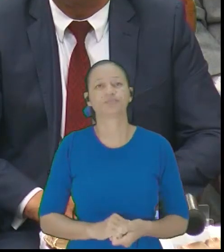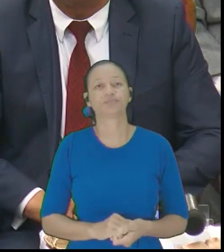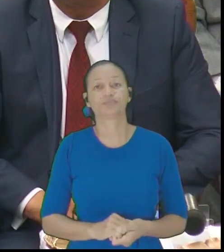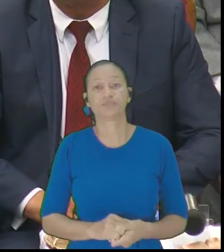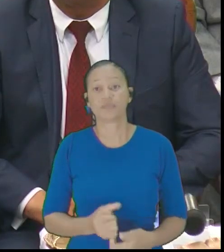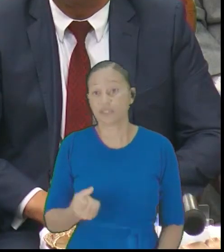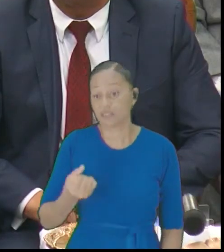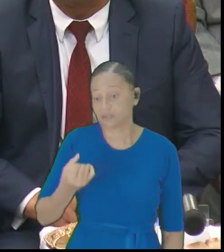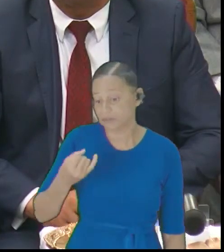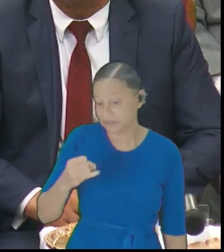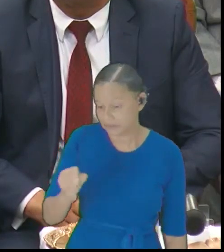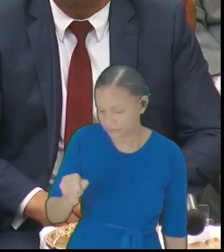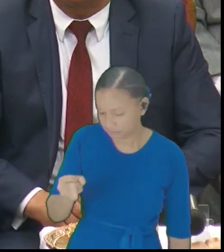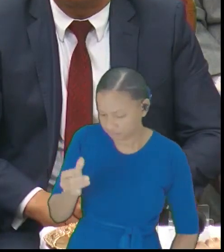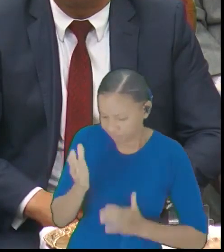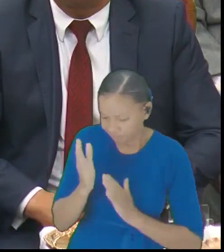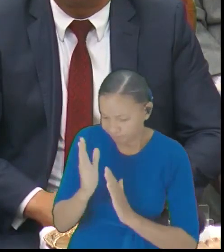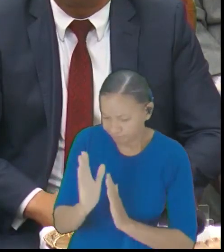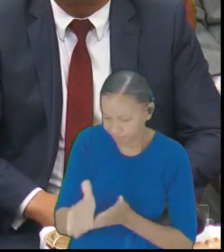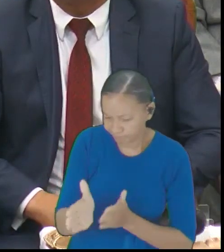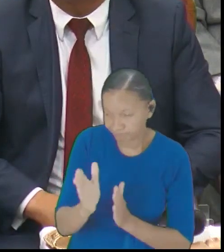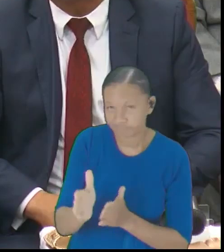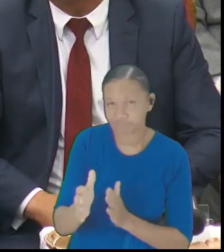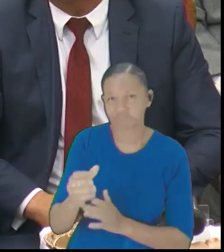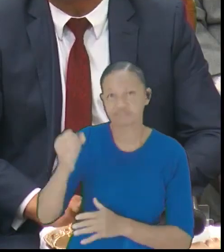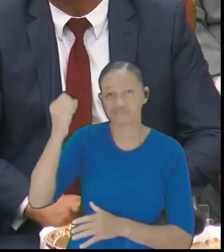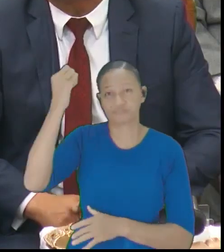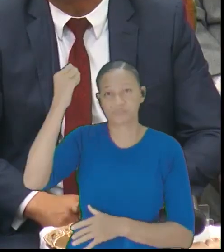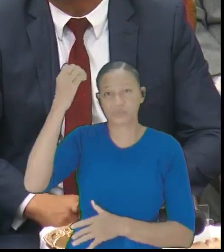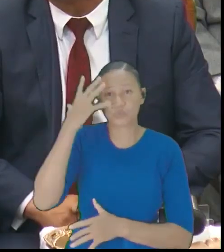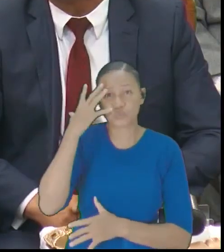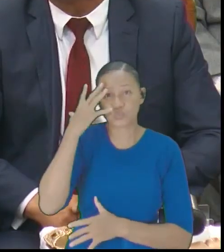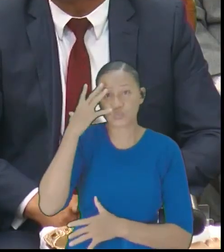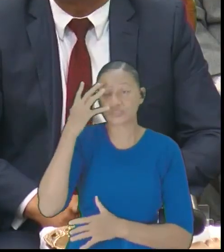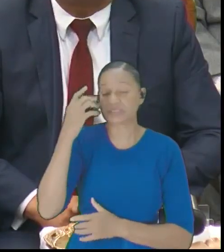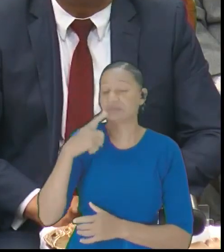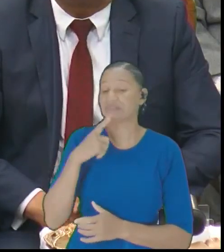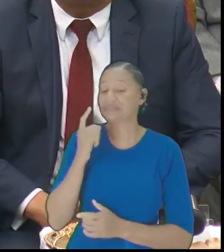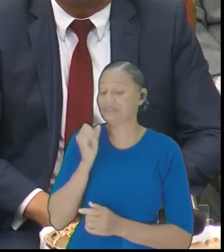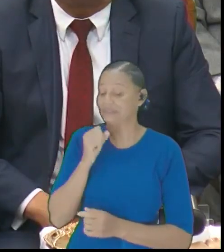se andarmos na luz, ou se tivermos na luz,